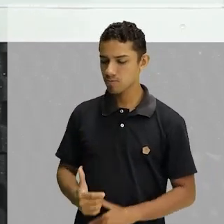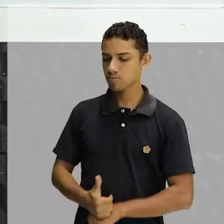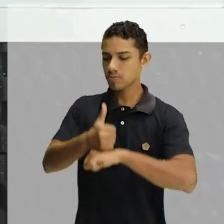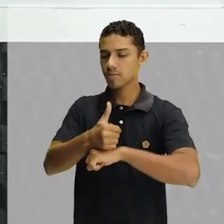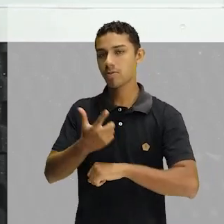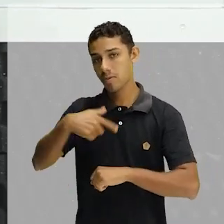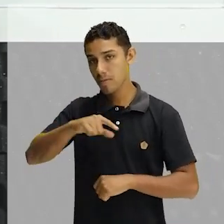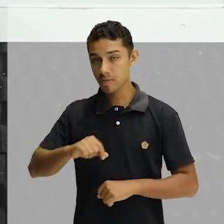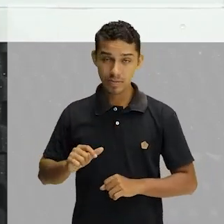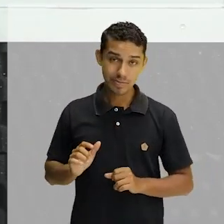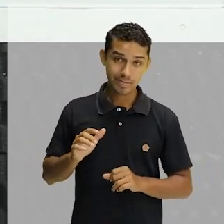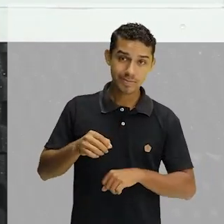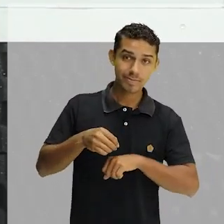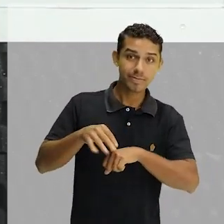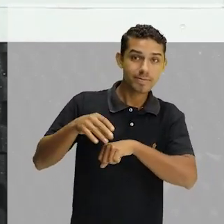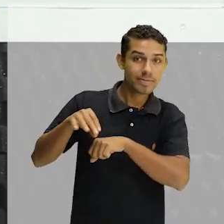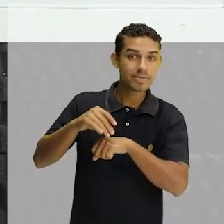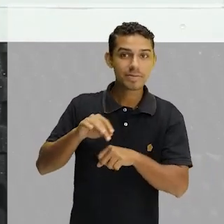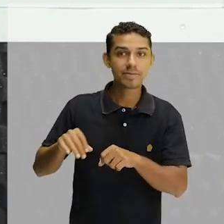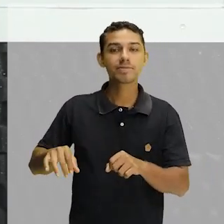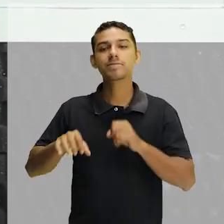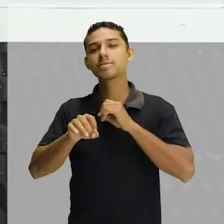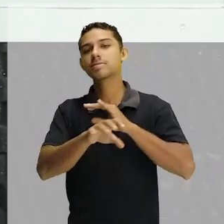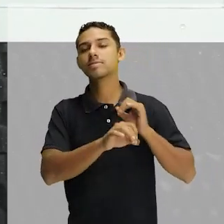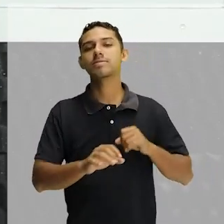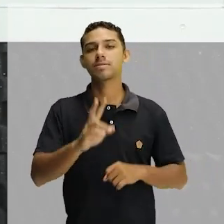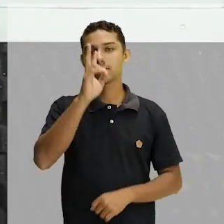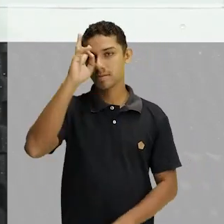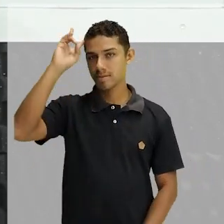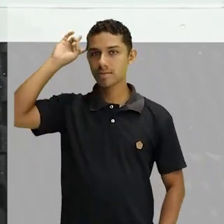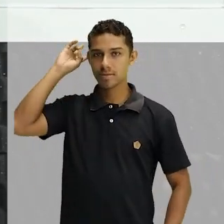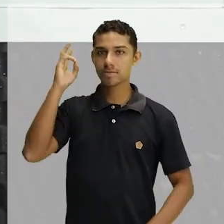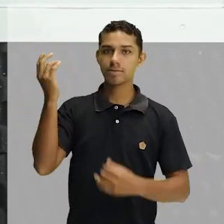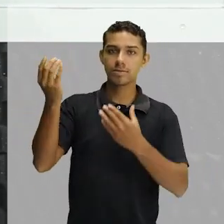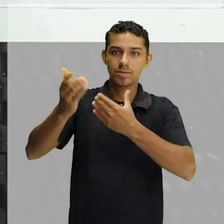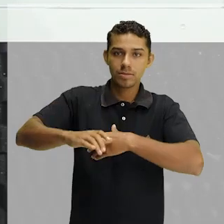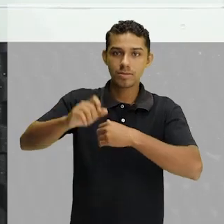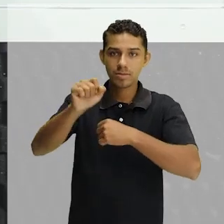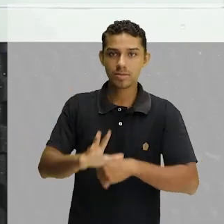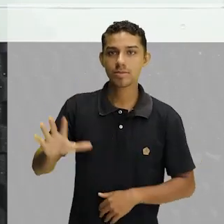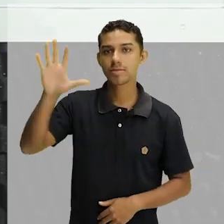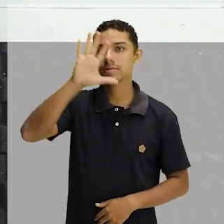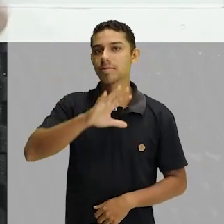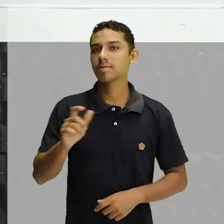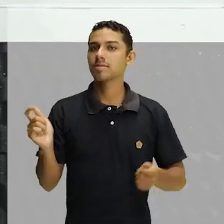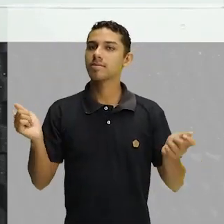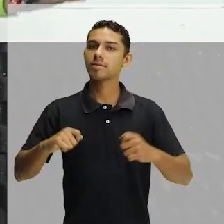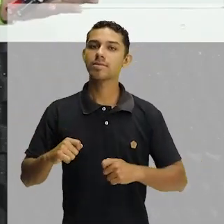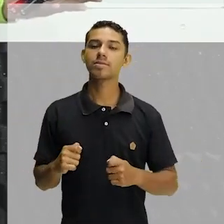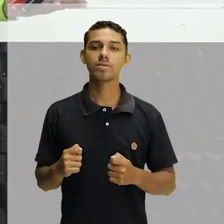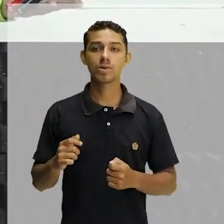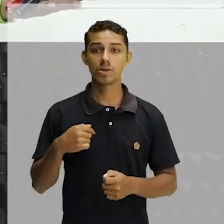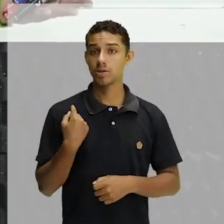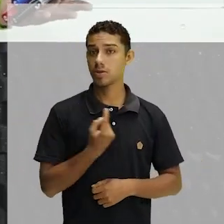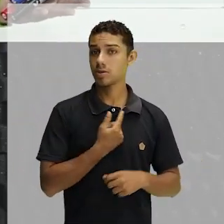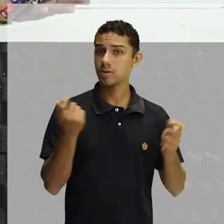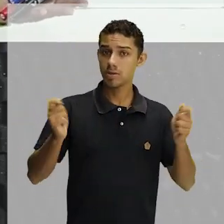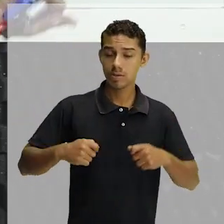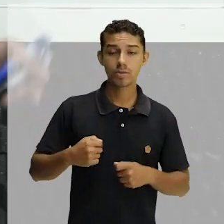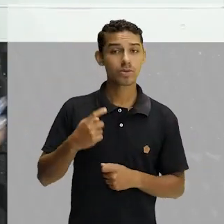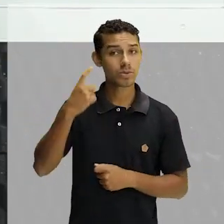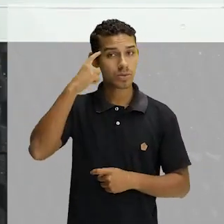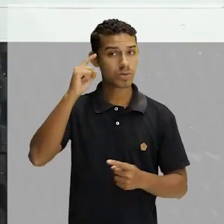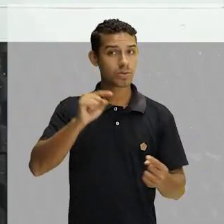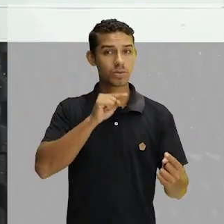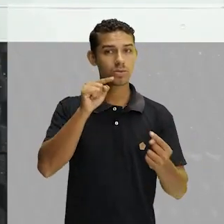contribuição para vocês, nesses certames, vestibulares, concursos em geral, que vocês vão aí prestar, porque nós precisamos alcançar os nossos